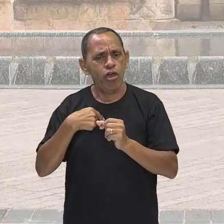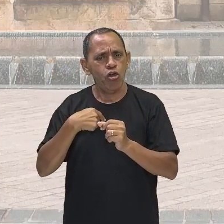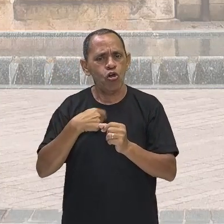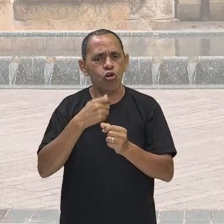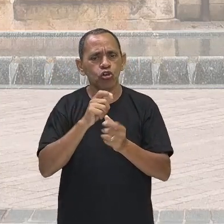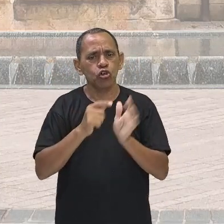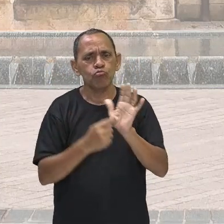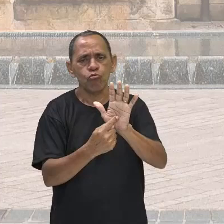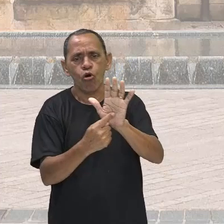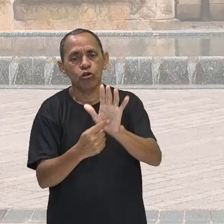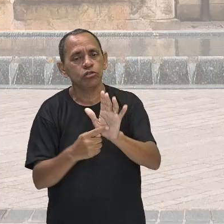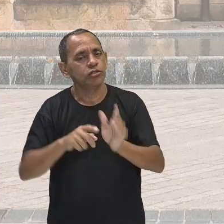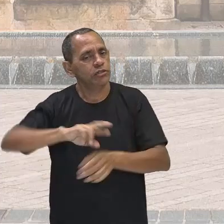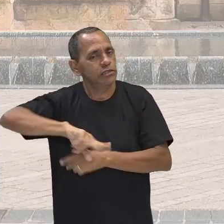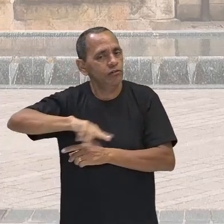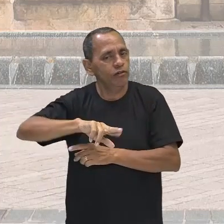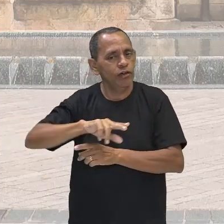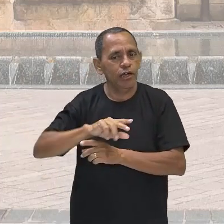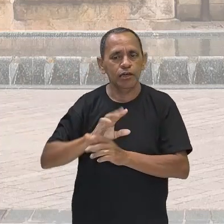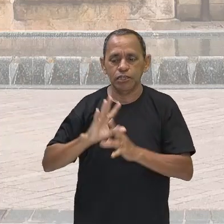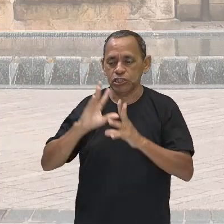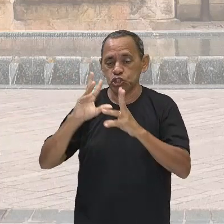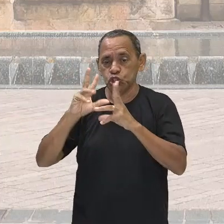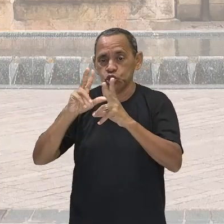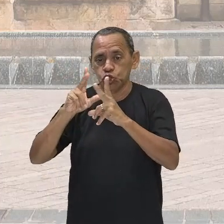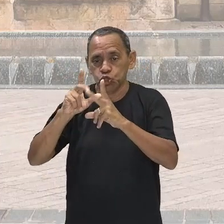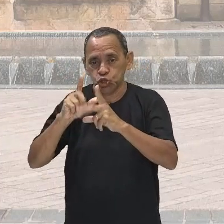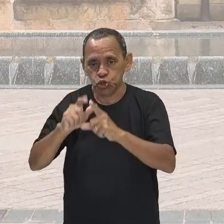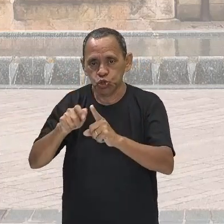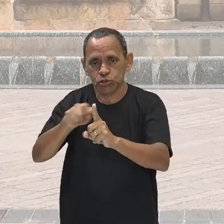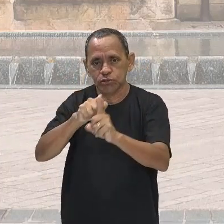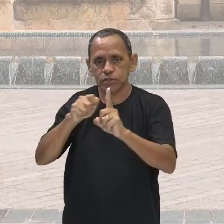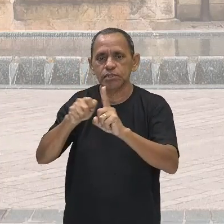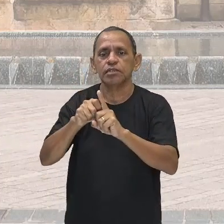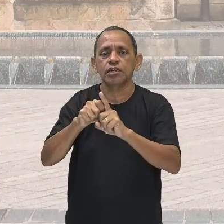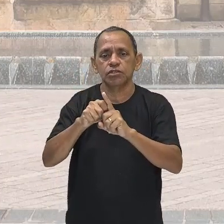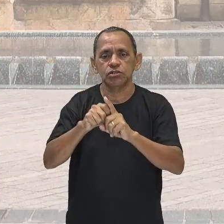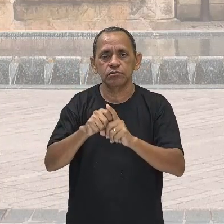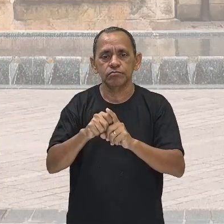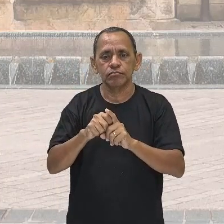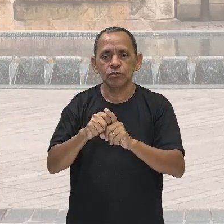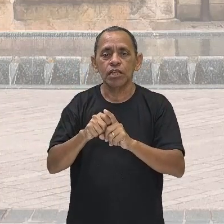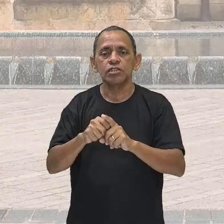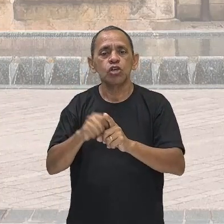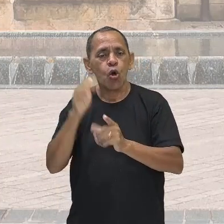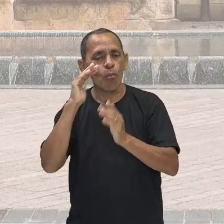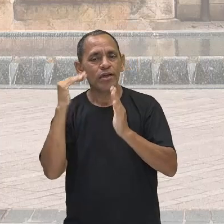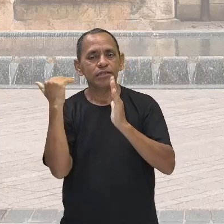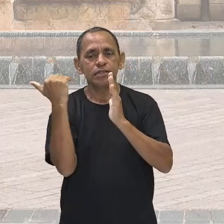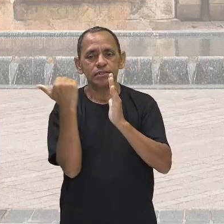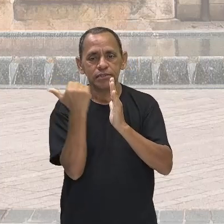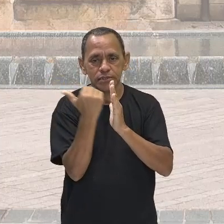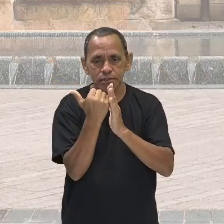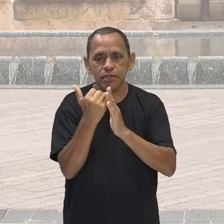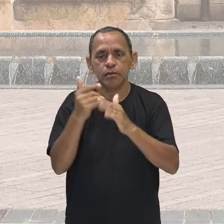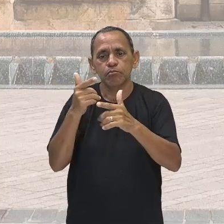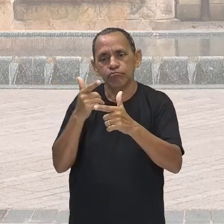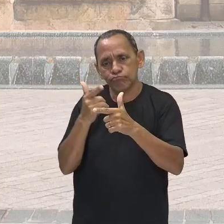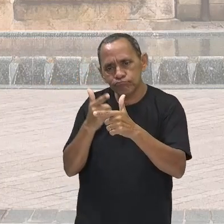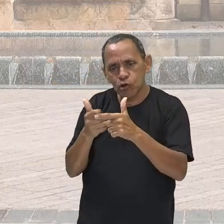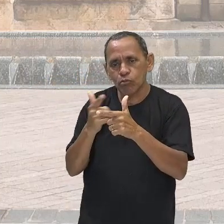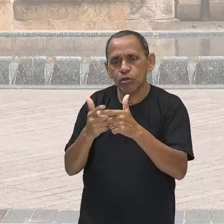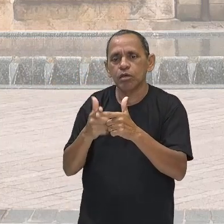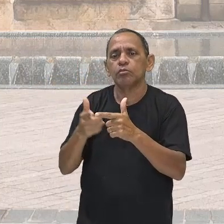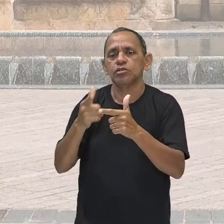se você não cumprir um fato social, um costume ou um hábito que é comum a todos,